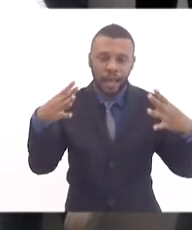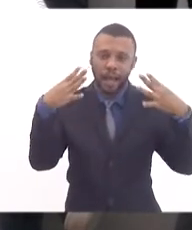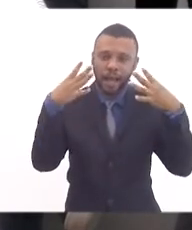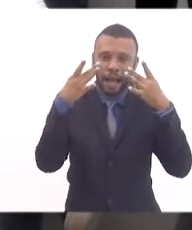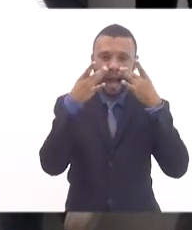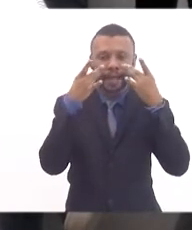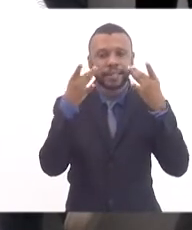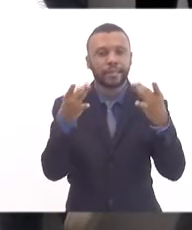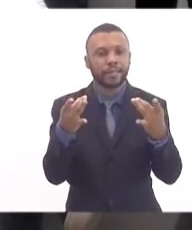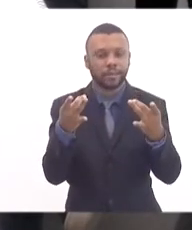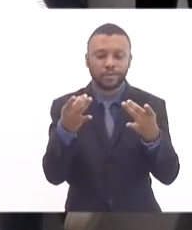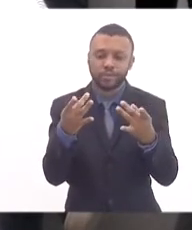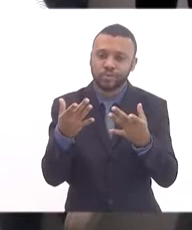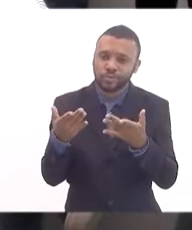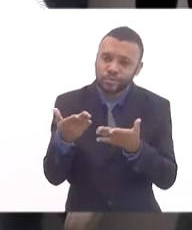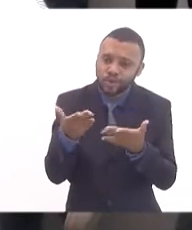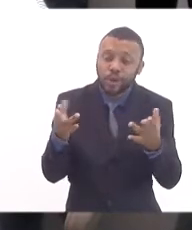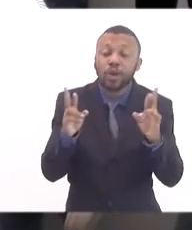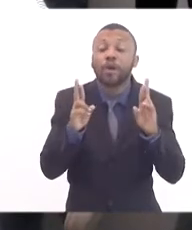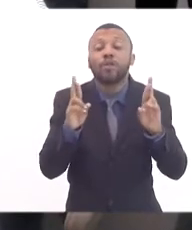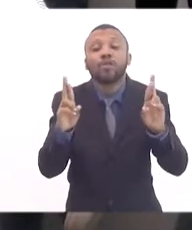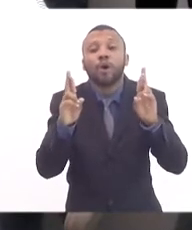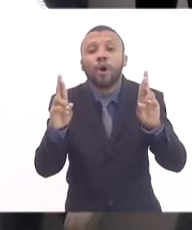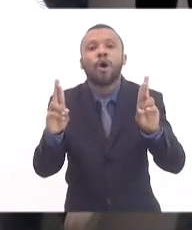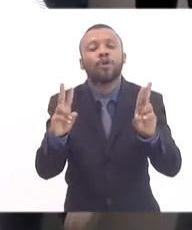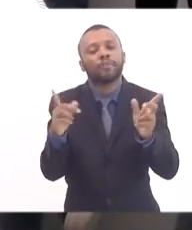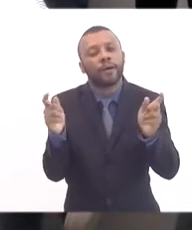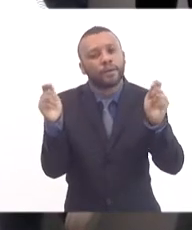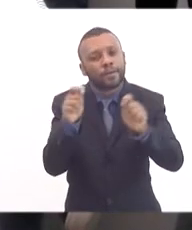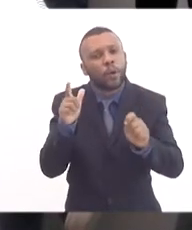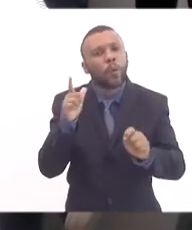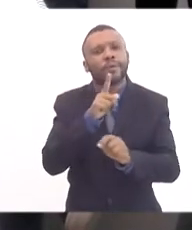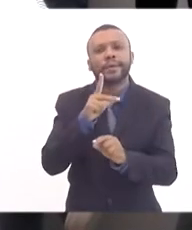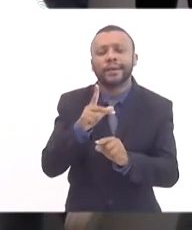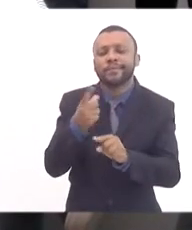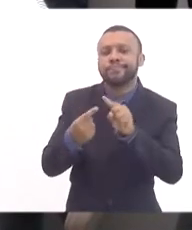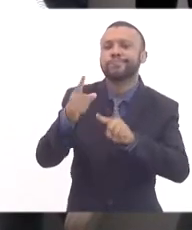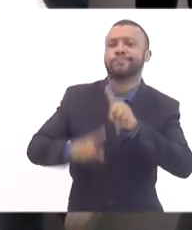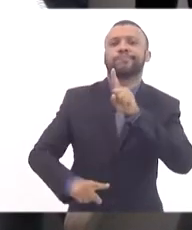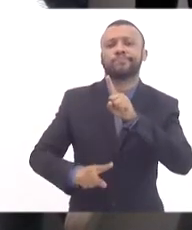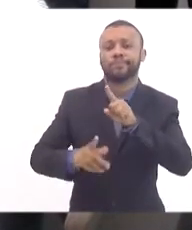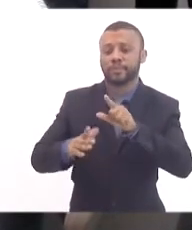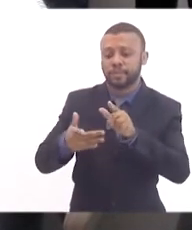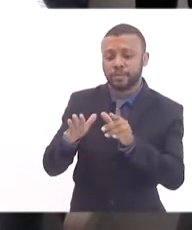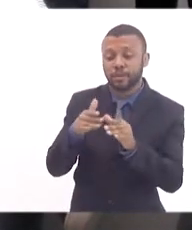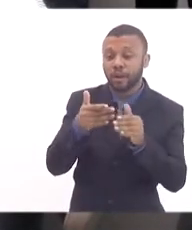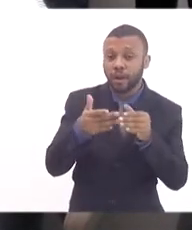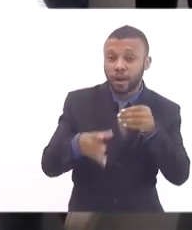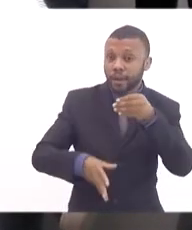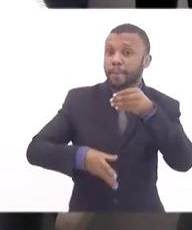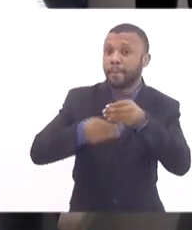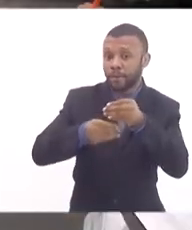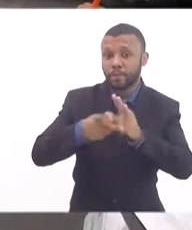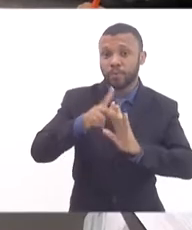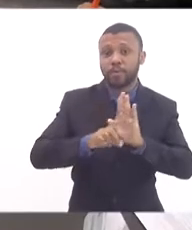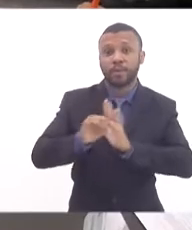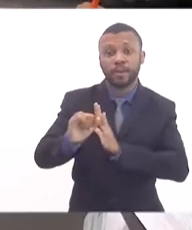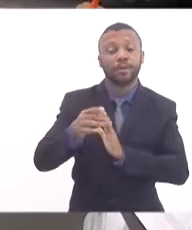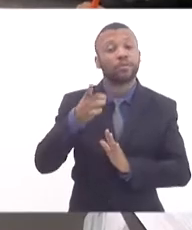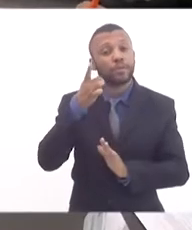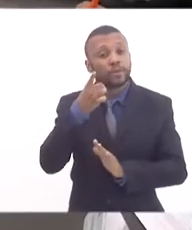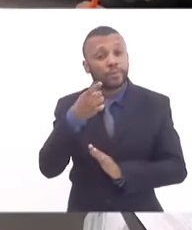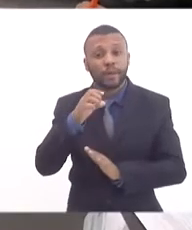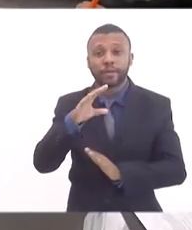todos e torço aqui pela pela viabilidade do encaminhamento do projeto de lei do deputado sicília Obrigado